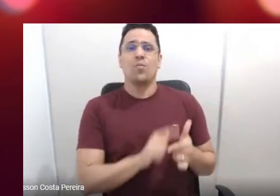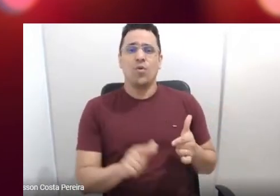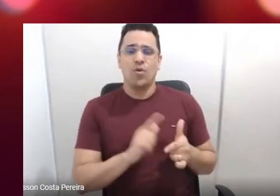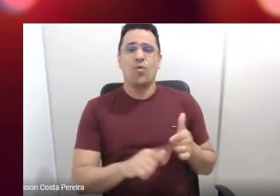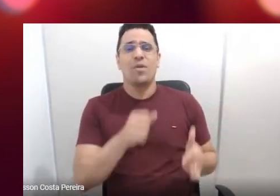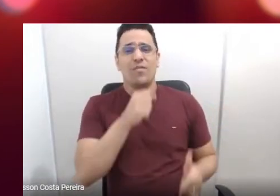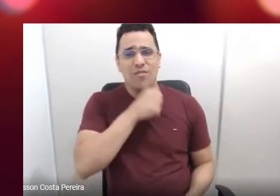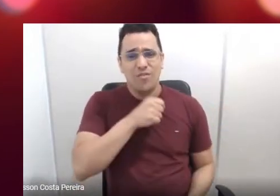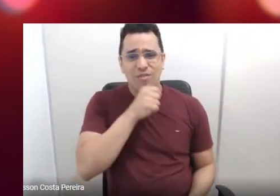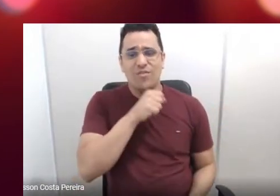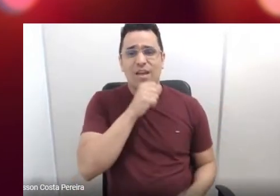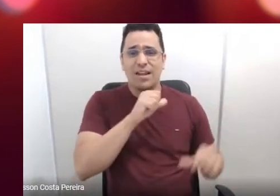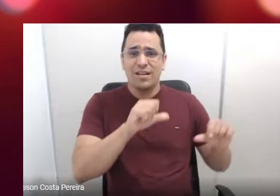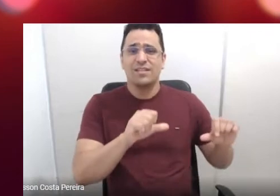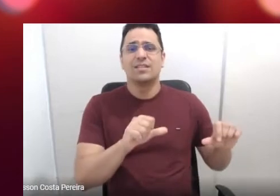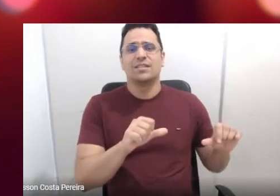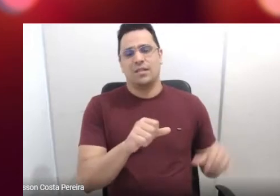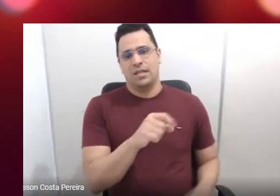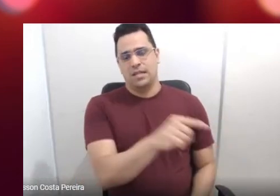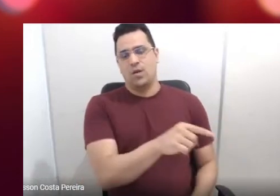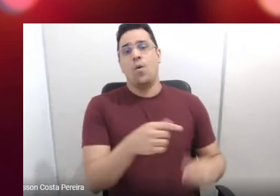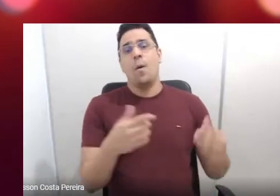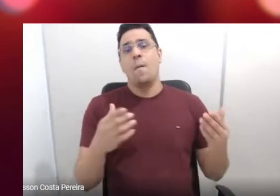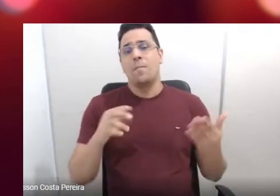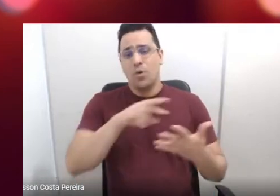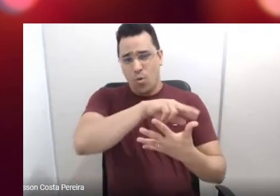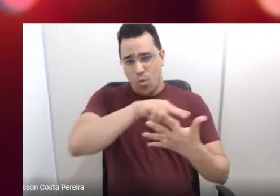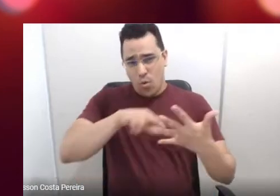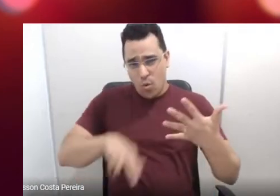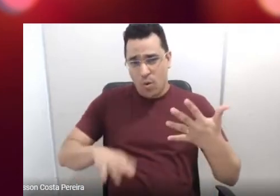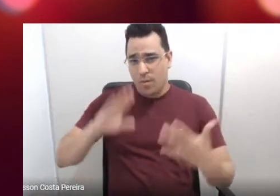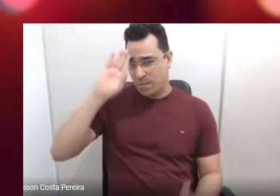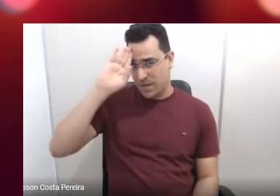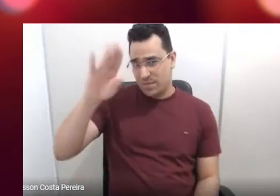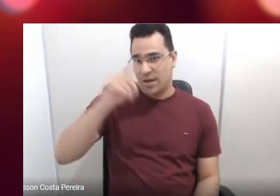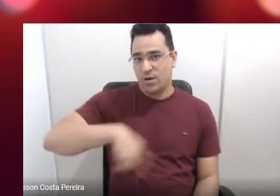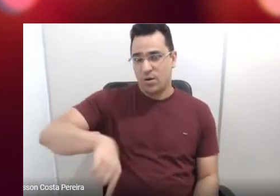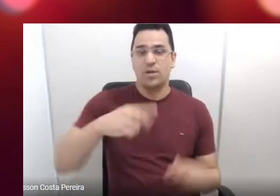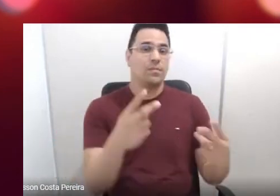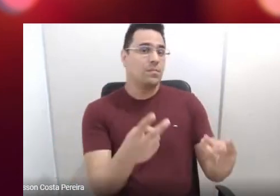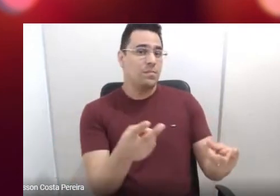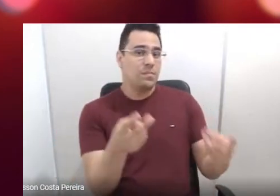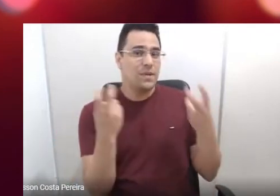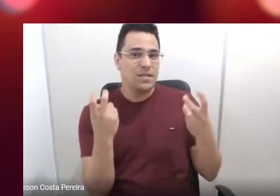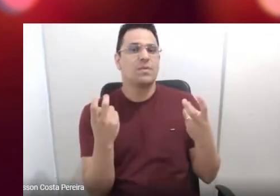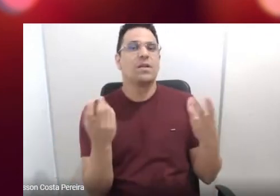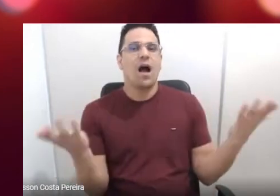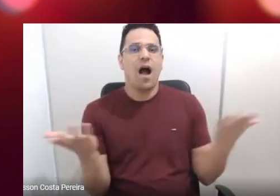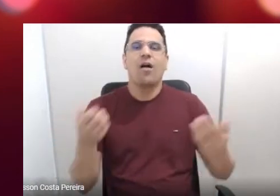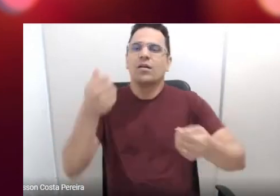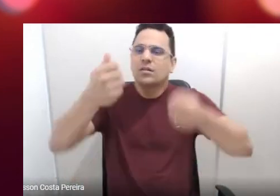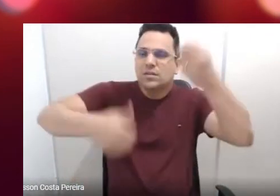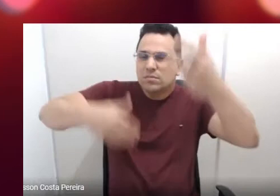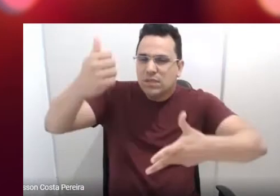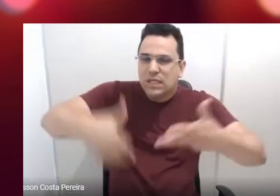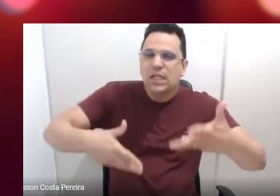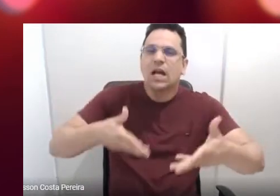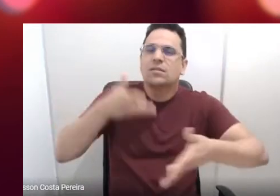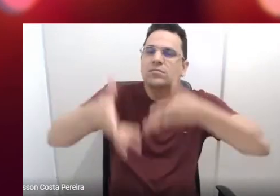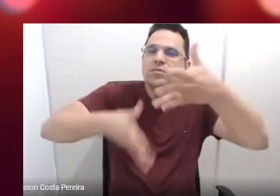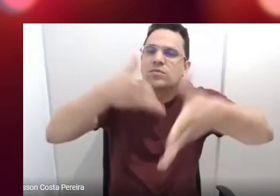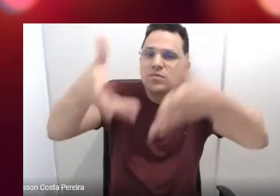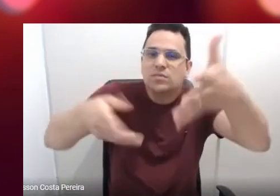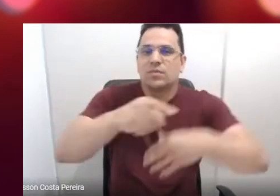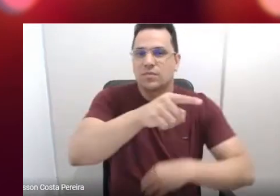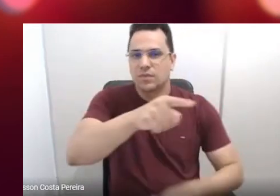muito rápido diante dessa atual realidade que a gente está. Então, essas são as principais observações e vivências